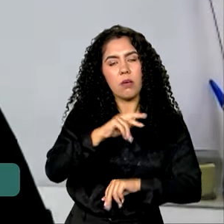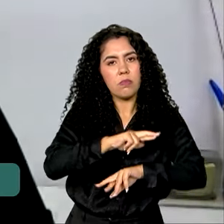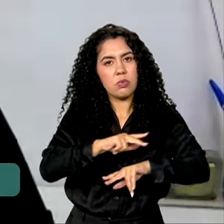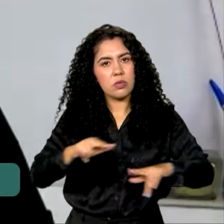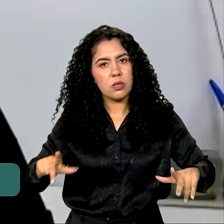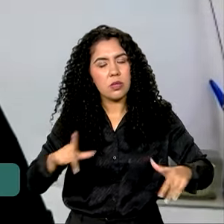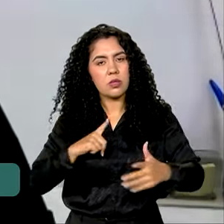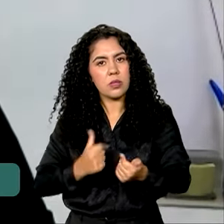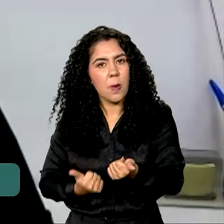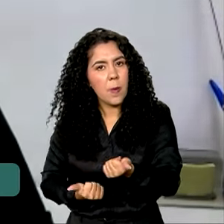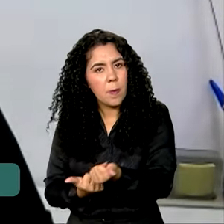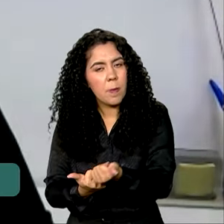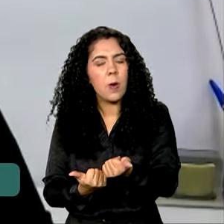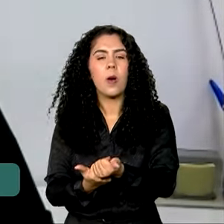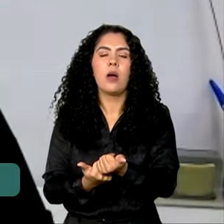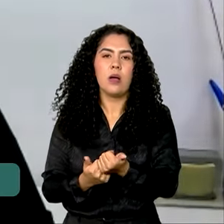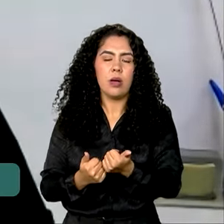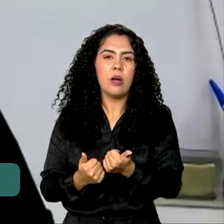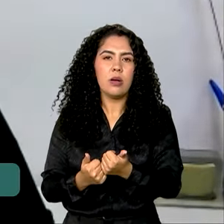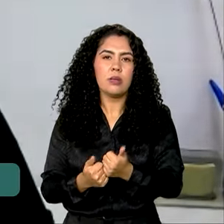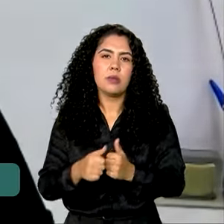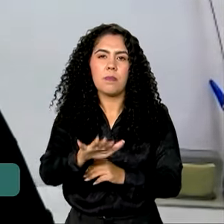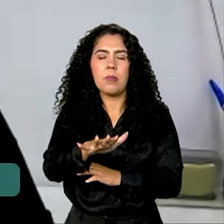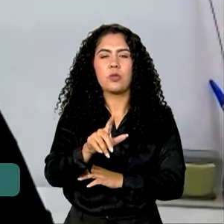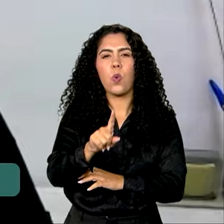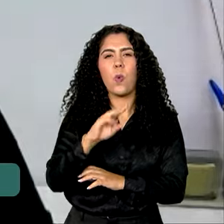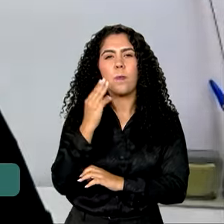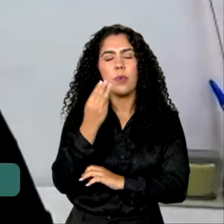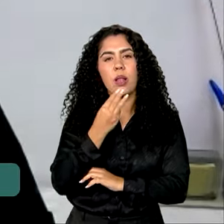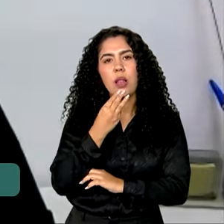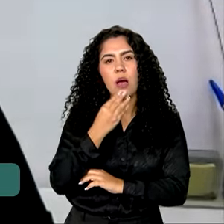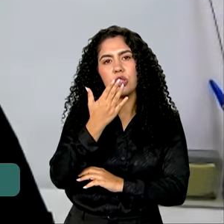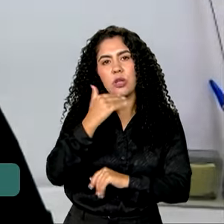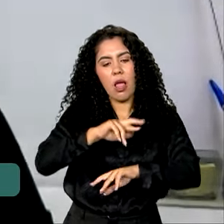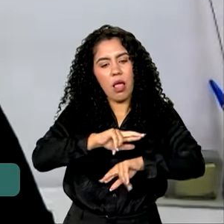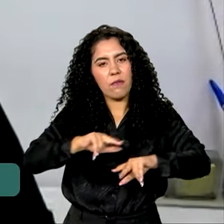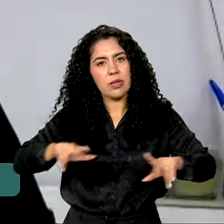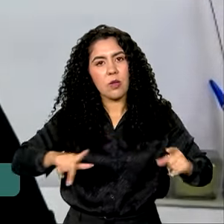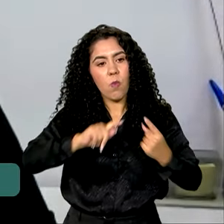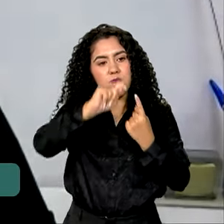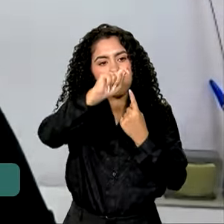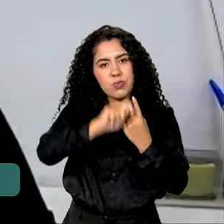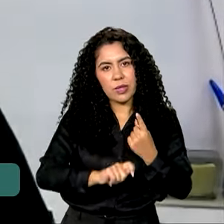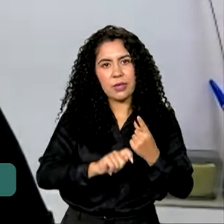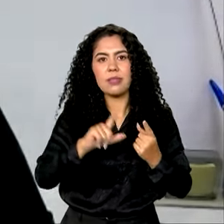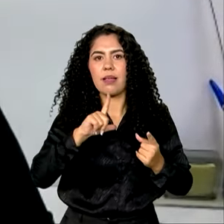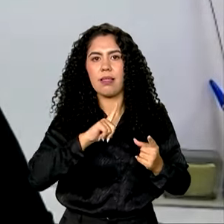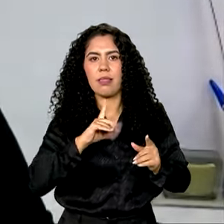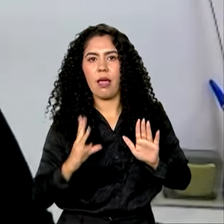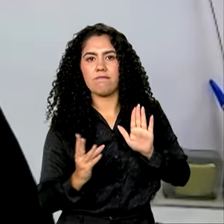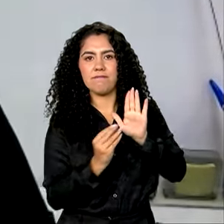apoiar o fornecimento de por volta de 1 milhão de refeições por mês nesse edital. Então